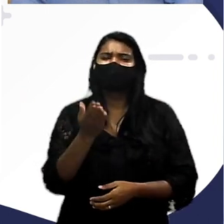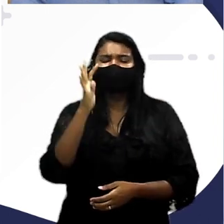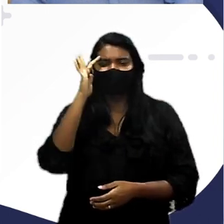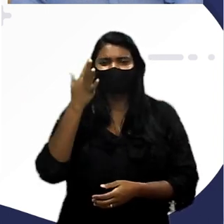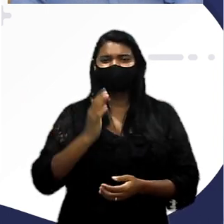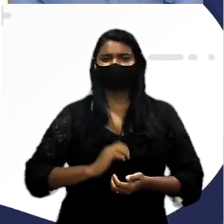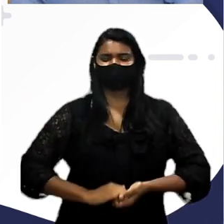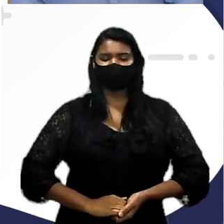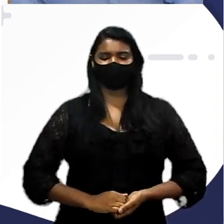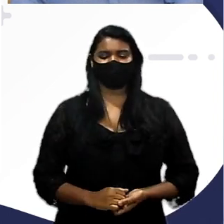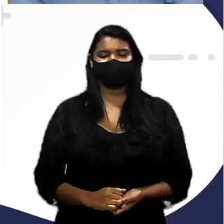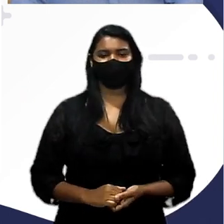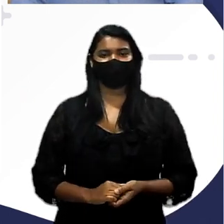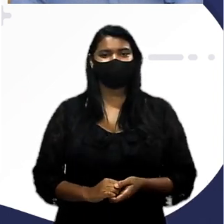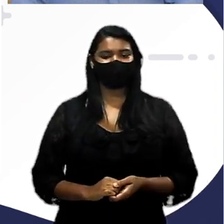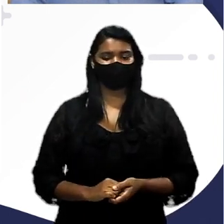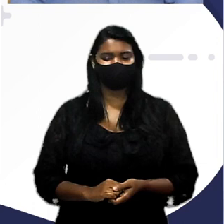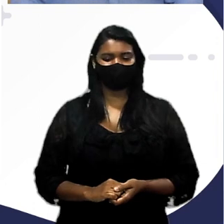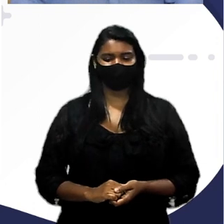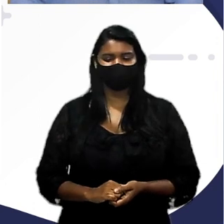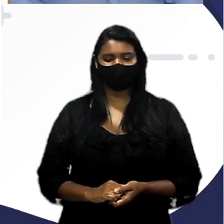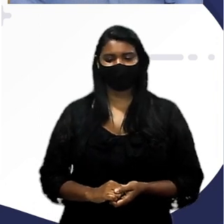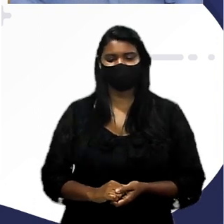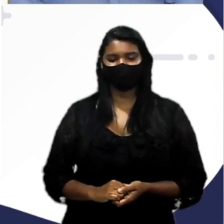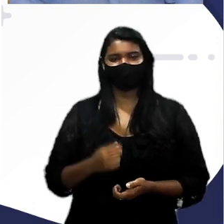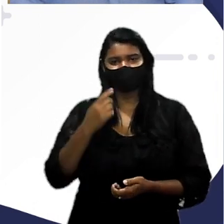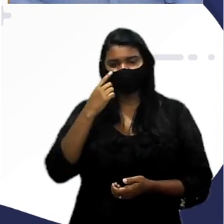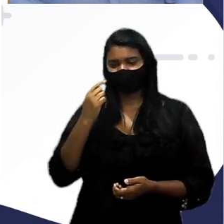resolvido? Perfeito? Vamos ver.